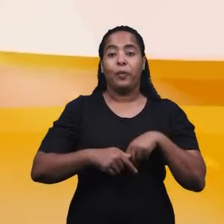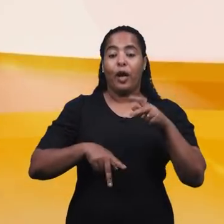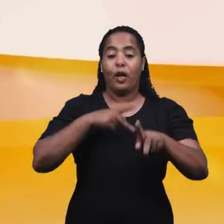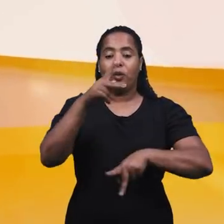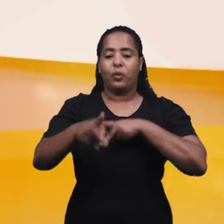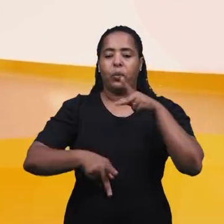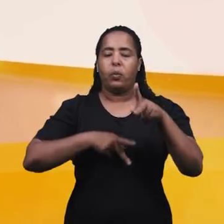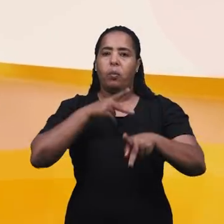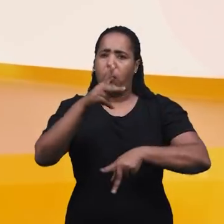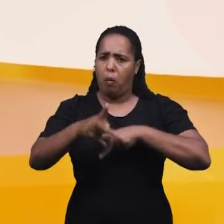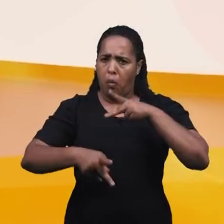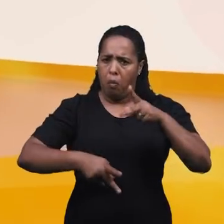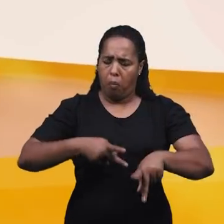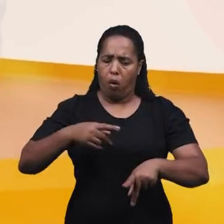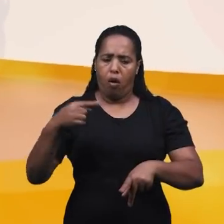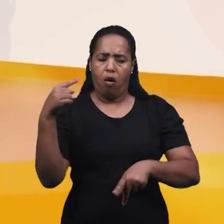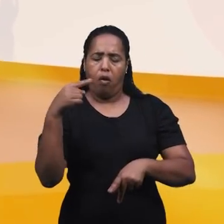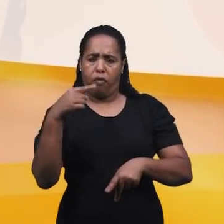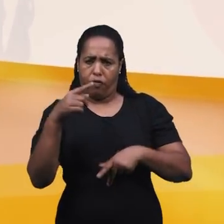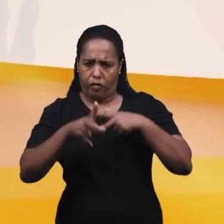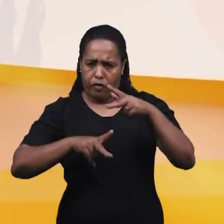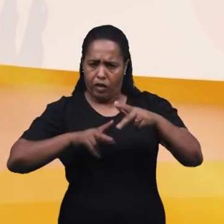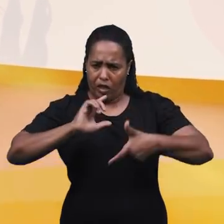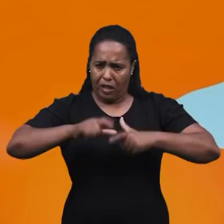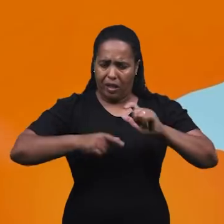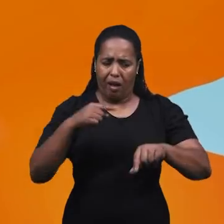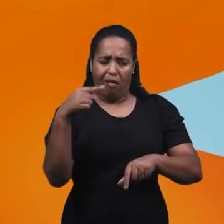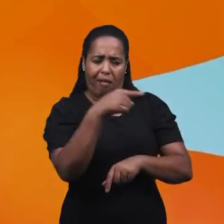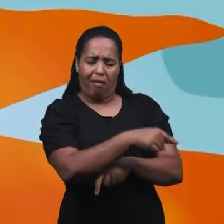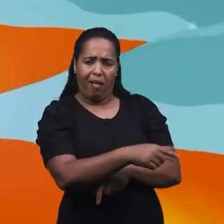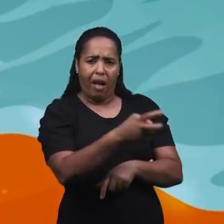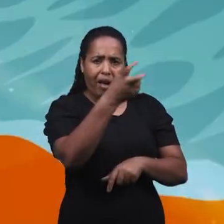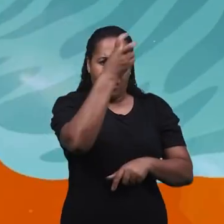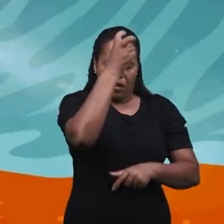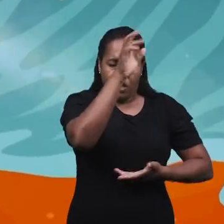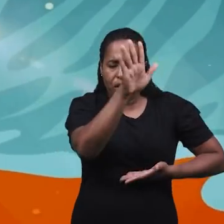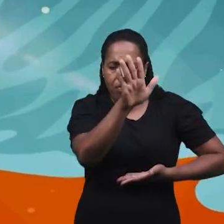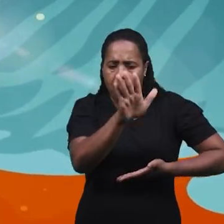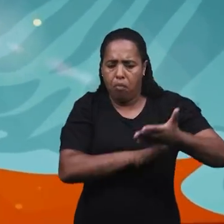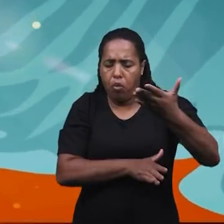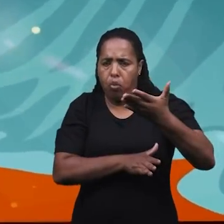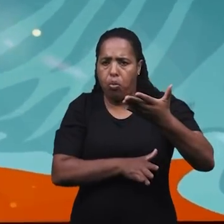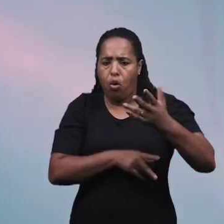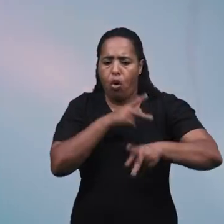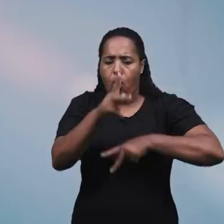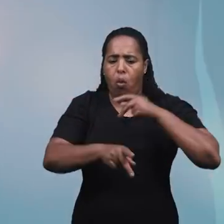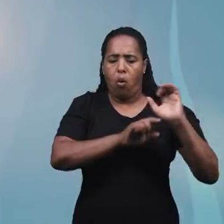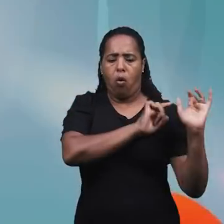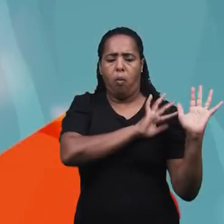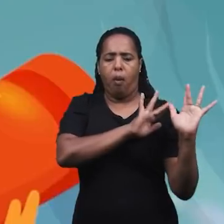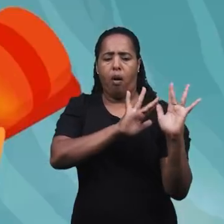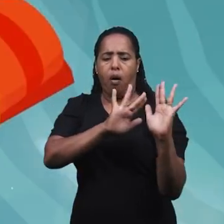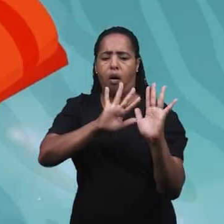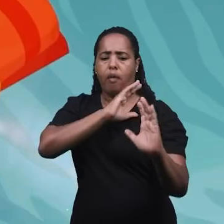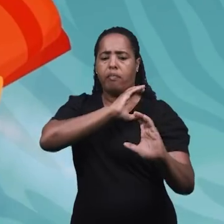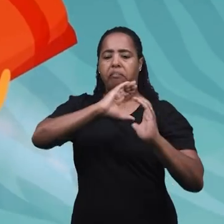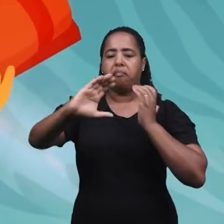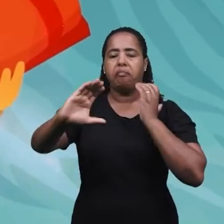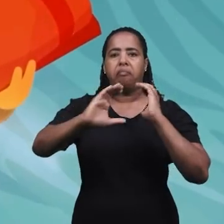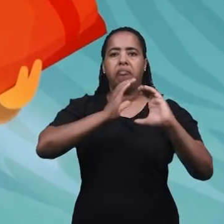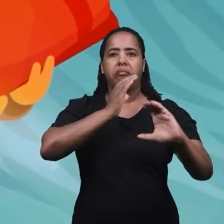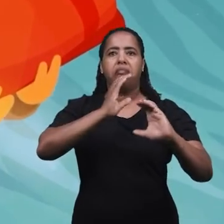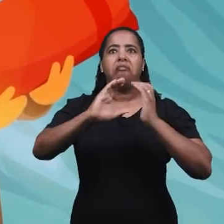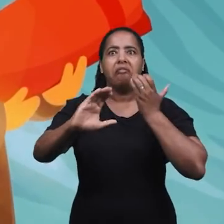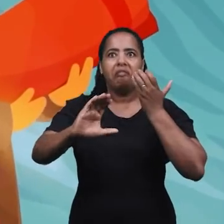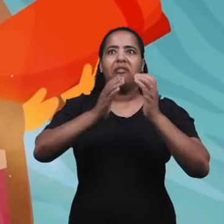Quando Israel saiu do Egito, Israel cantou, cantou. O Senhor é